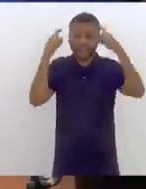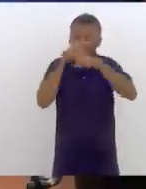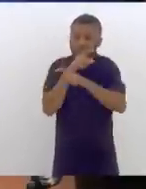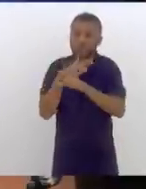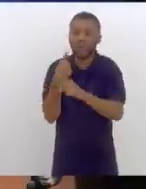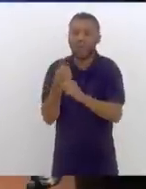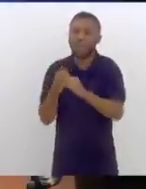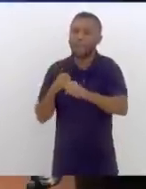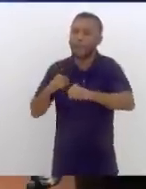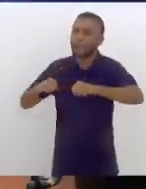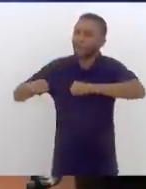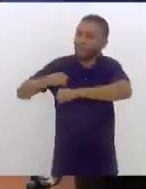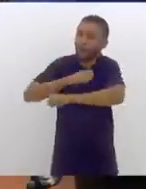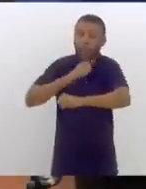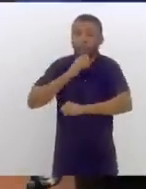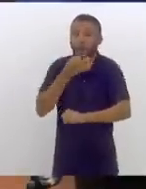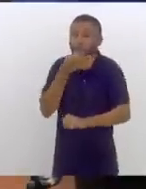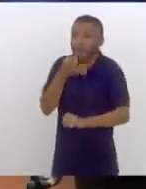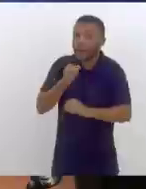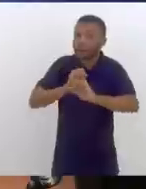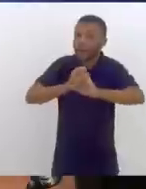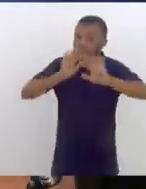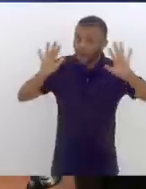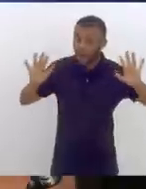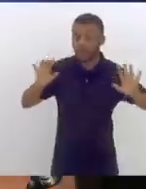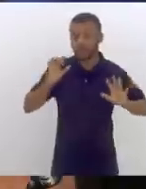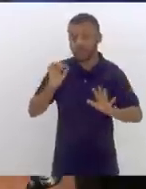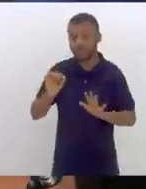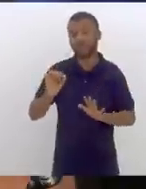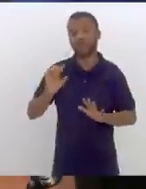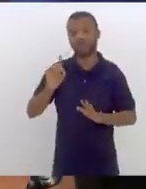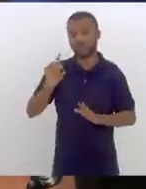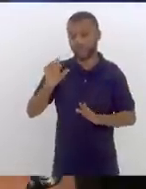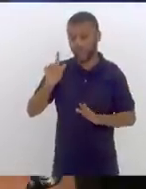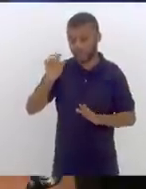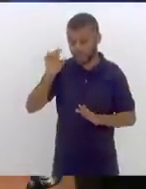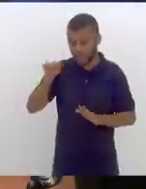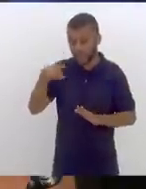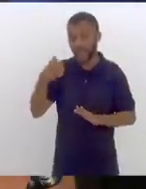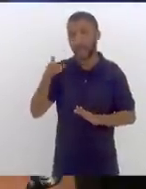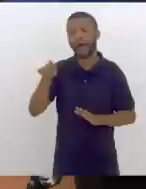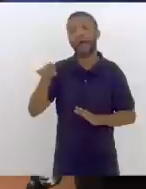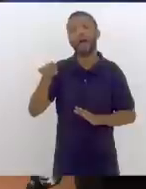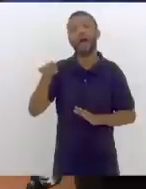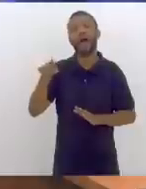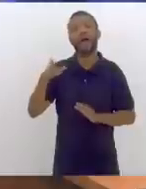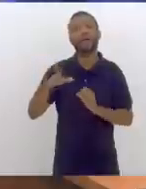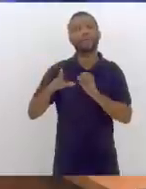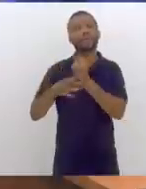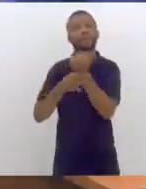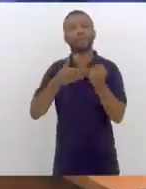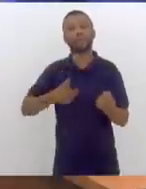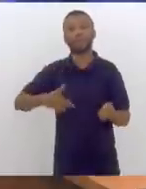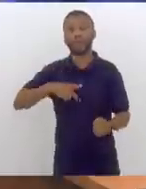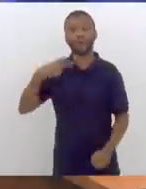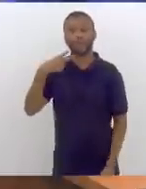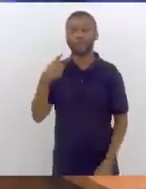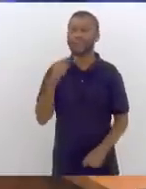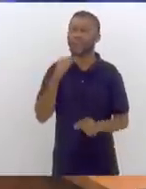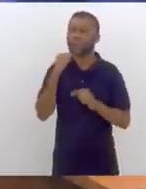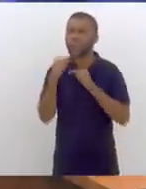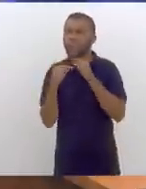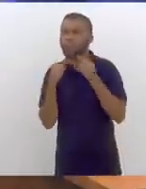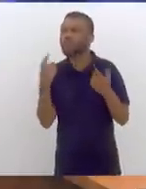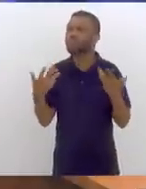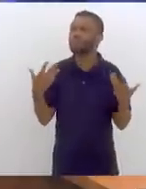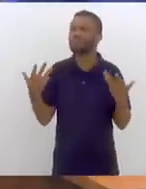sem ter um posicionamento Claro da sociedade que o de gás e Segurança Pública a gente tem um vereador uma autoridade constituída que fica com essa dúvida porque